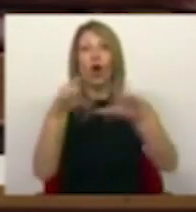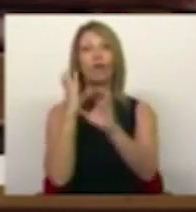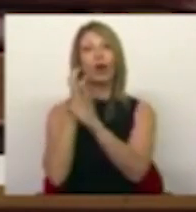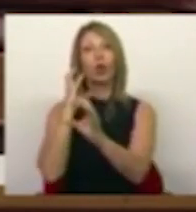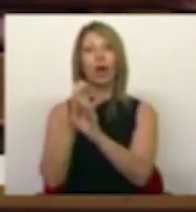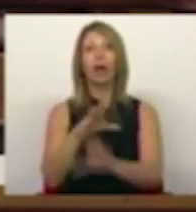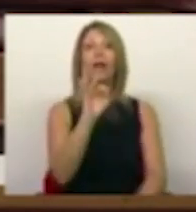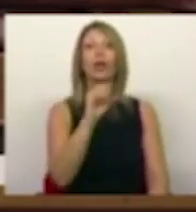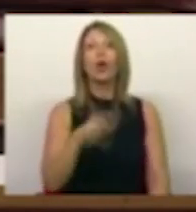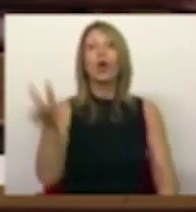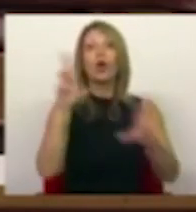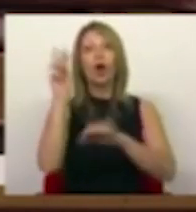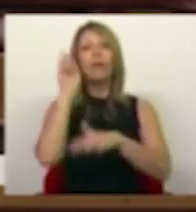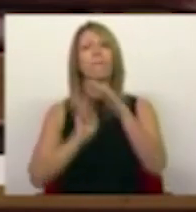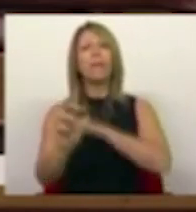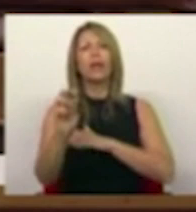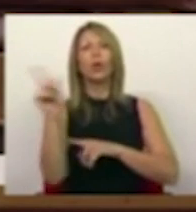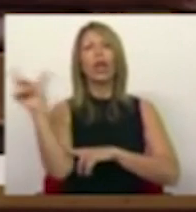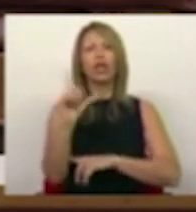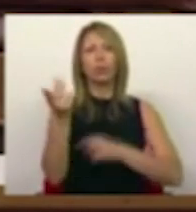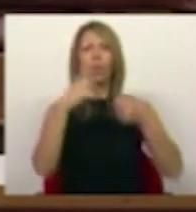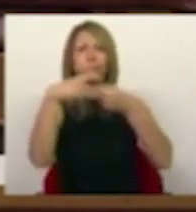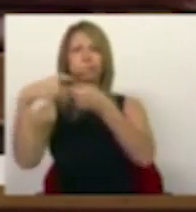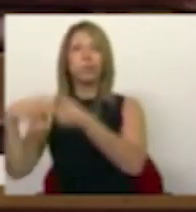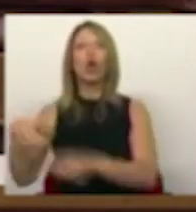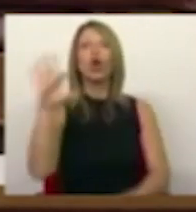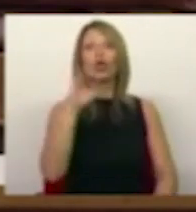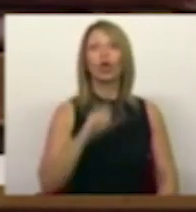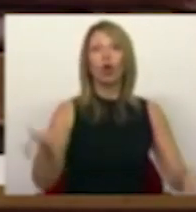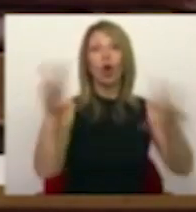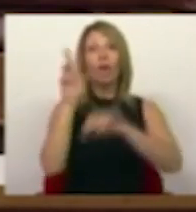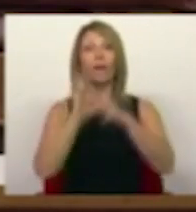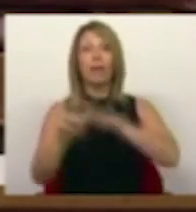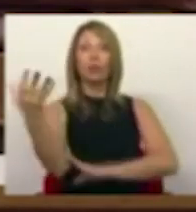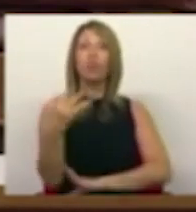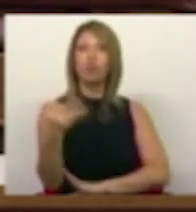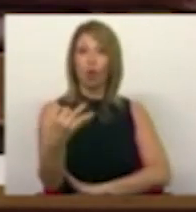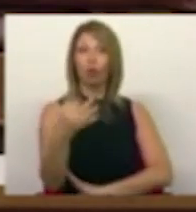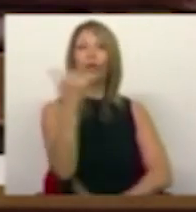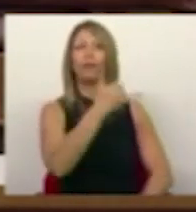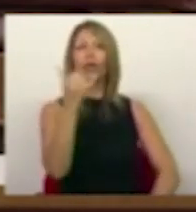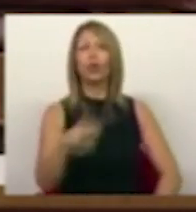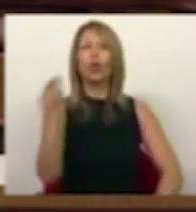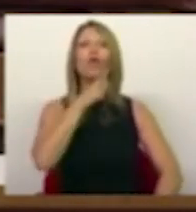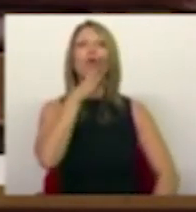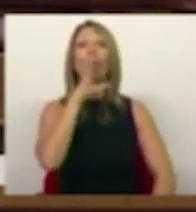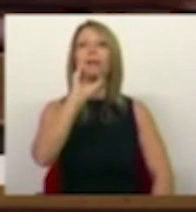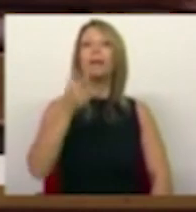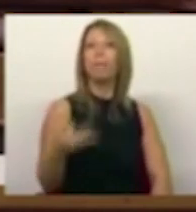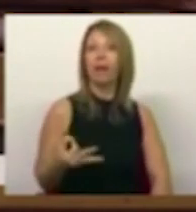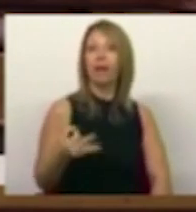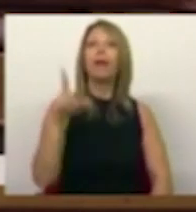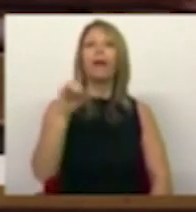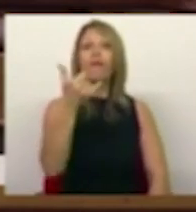novas composições para o metro de Lisboa, 18 novas composições para o metro do Porto, 22 novos comboios para a CP e